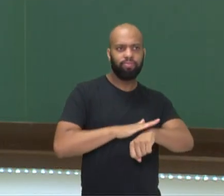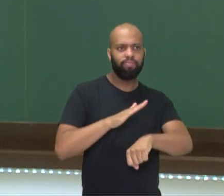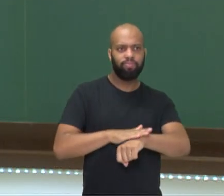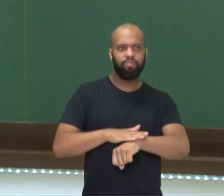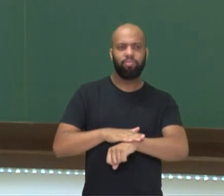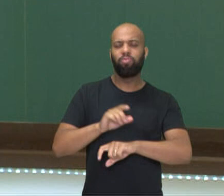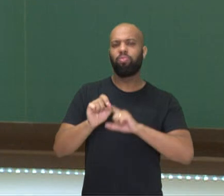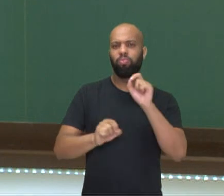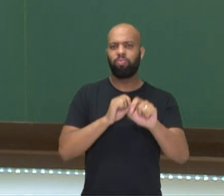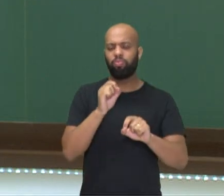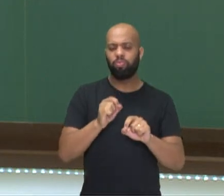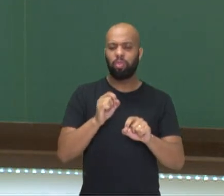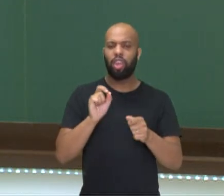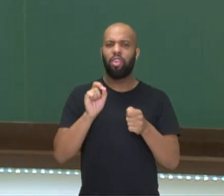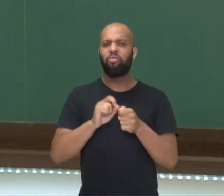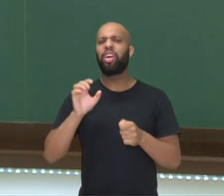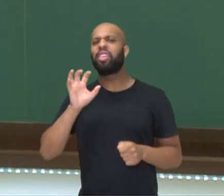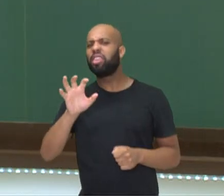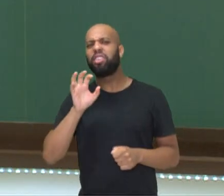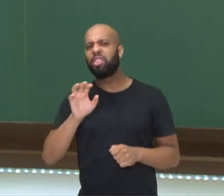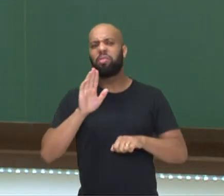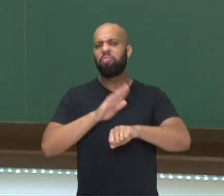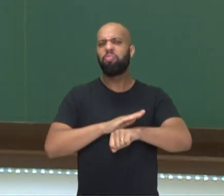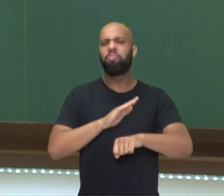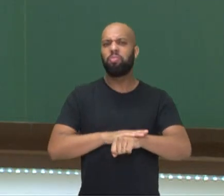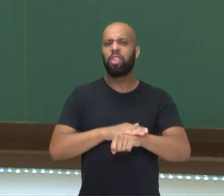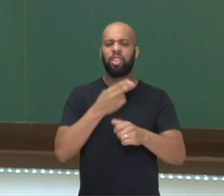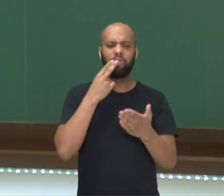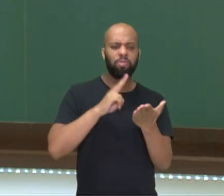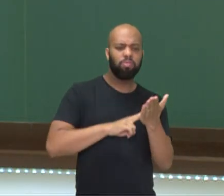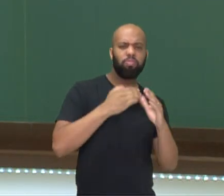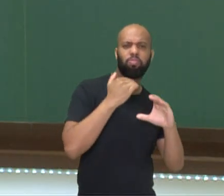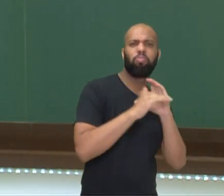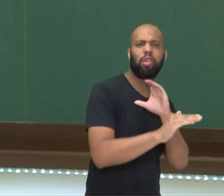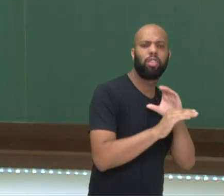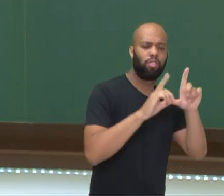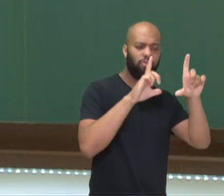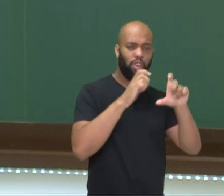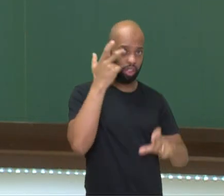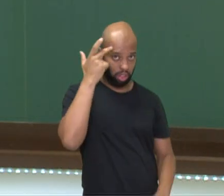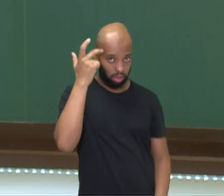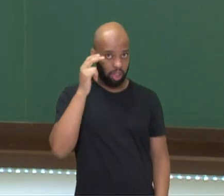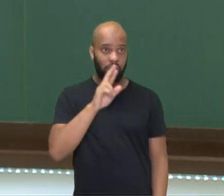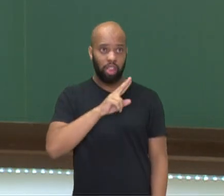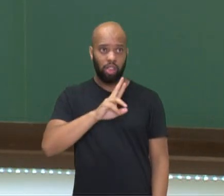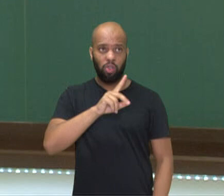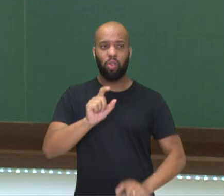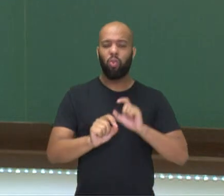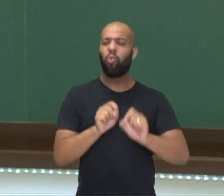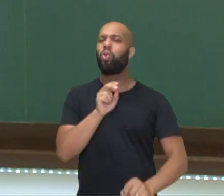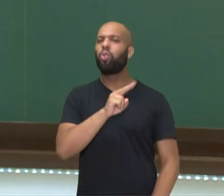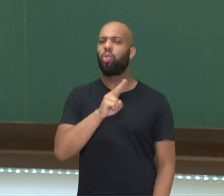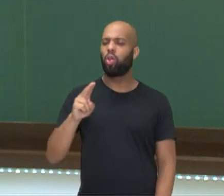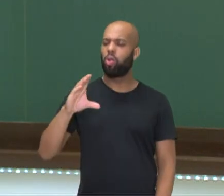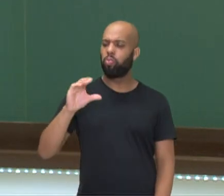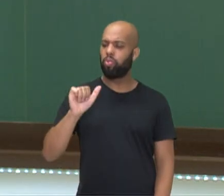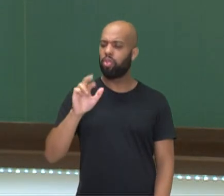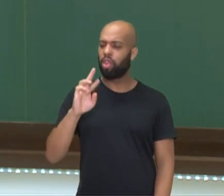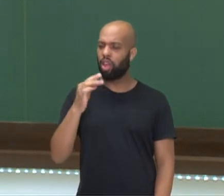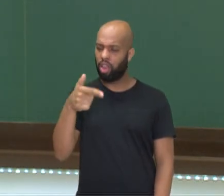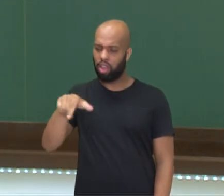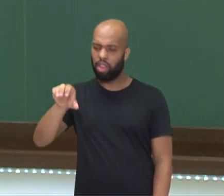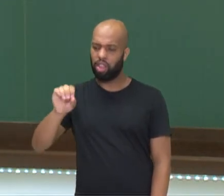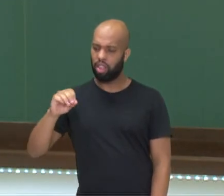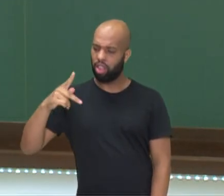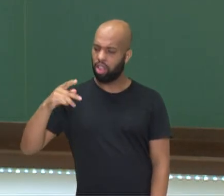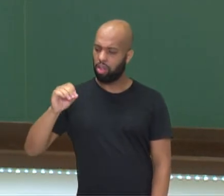recebemos ou enviamos fotos assim? Seriam fotos comuns? Não, estamos falando do cartão postal. Em que